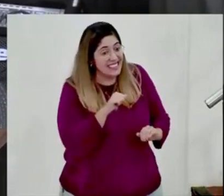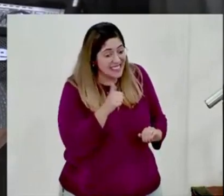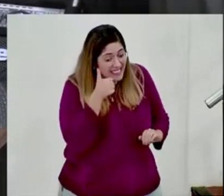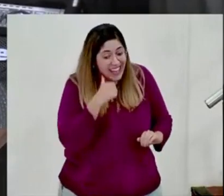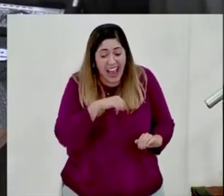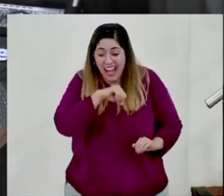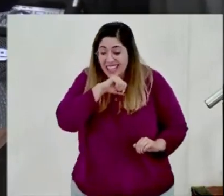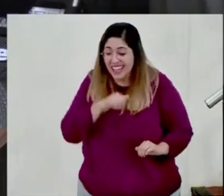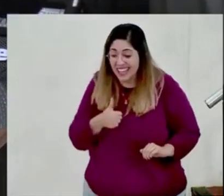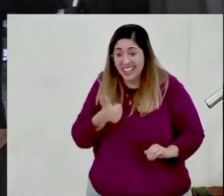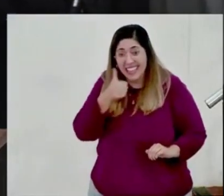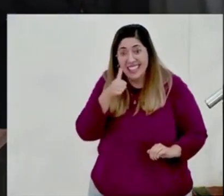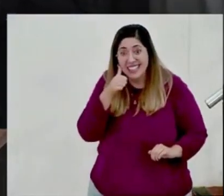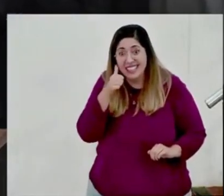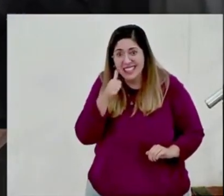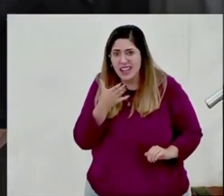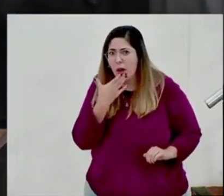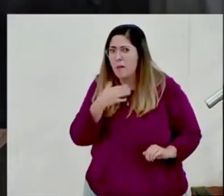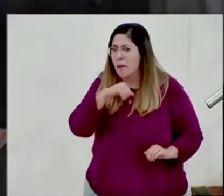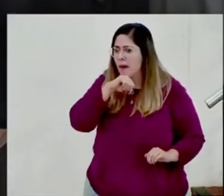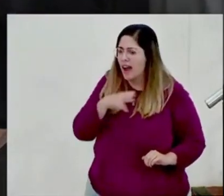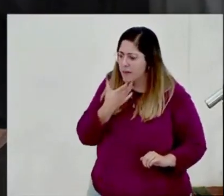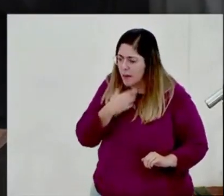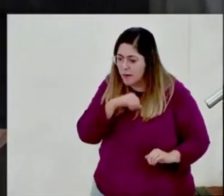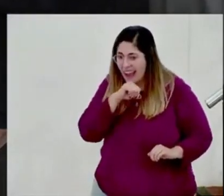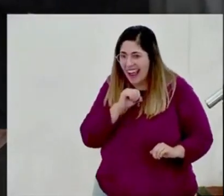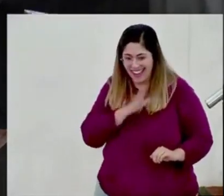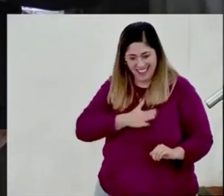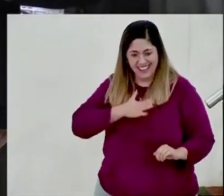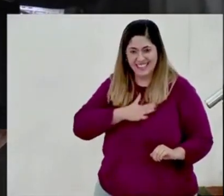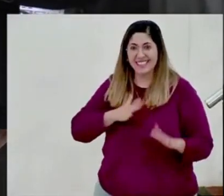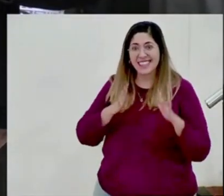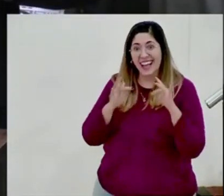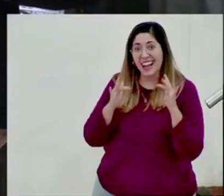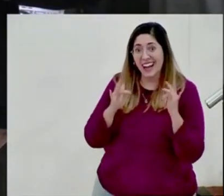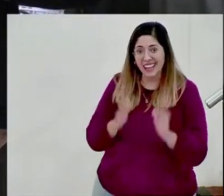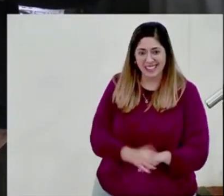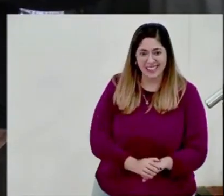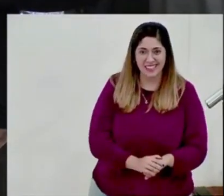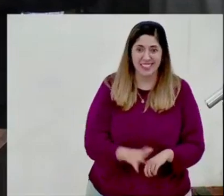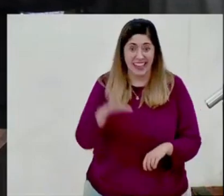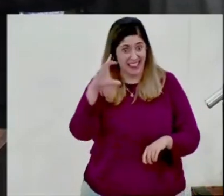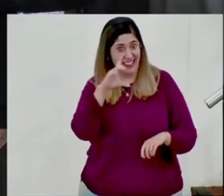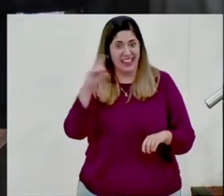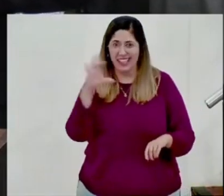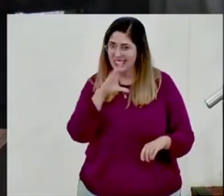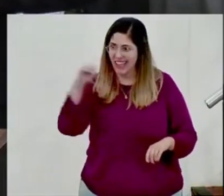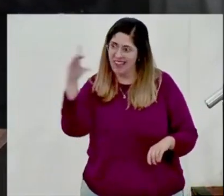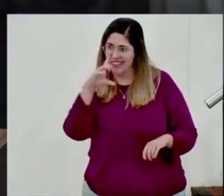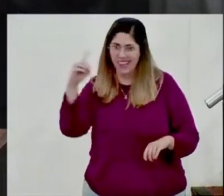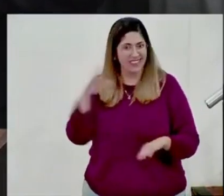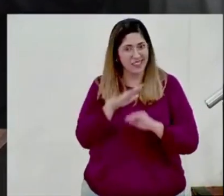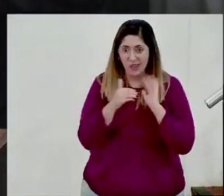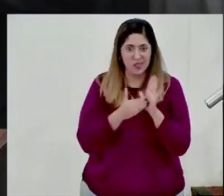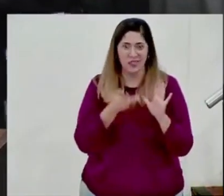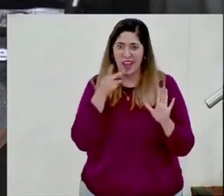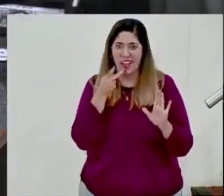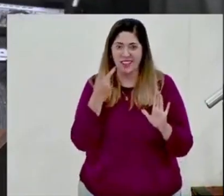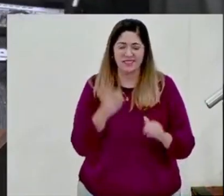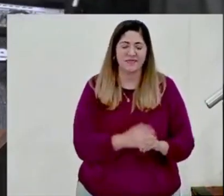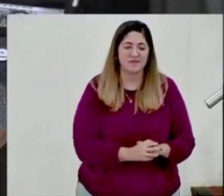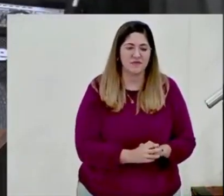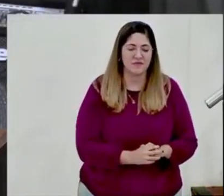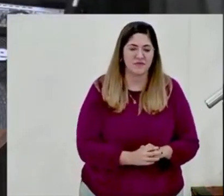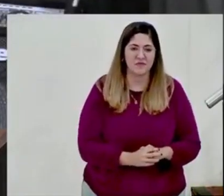gostou do meu namorado? Falou assim, moço crente. Cada duas palavras que ele fala, uma é Deus, né? Porque ele só falava Deus proverá.